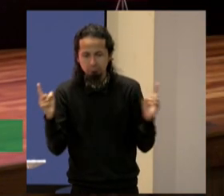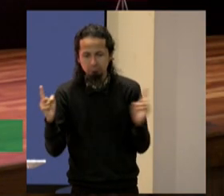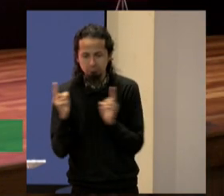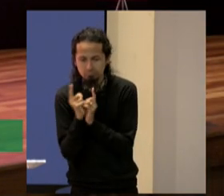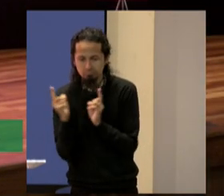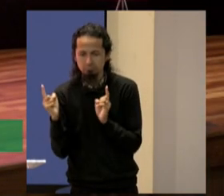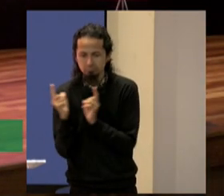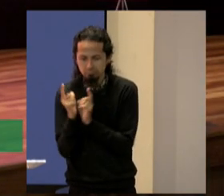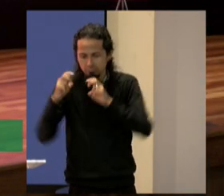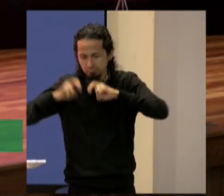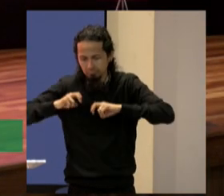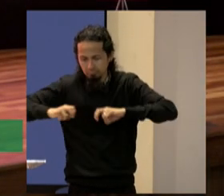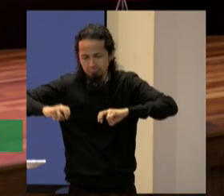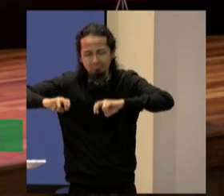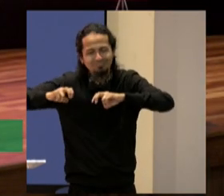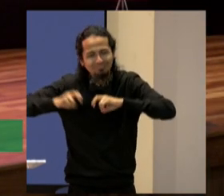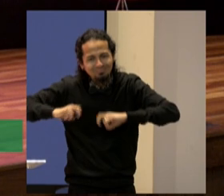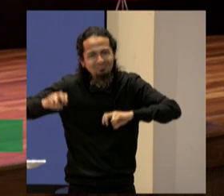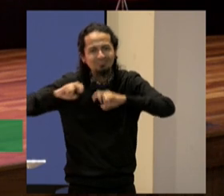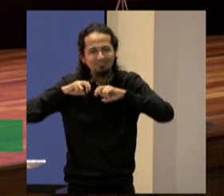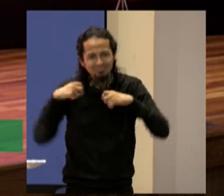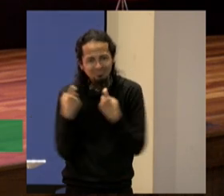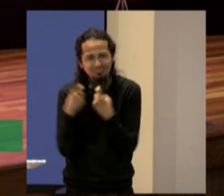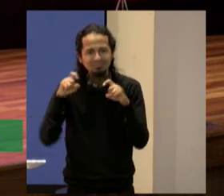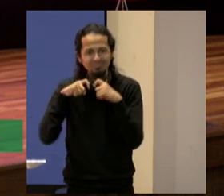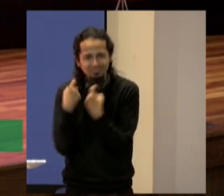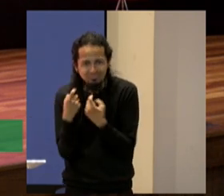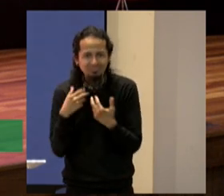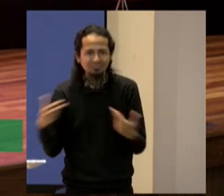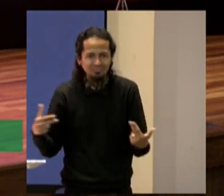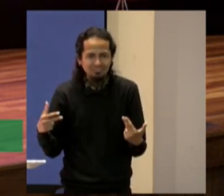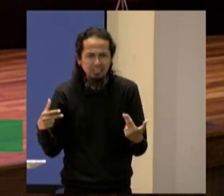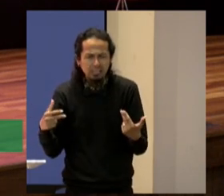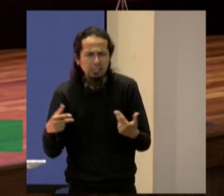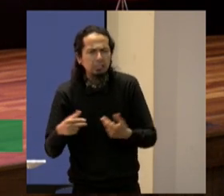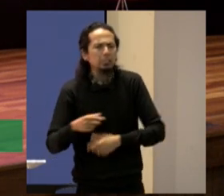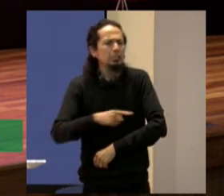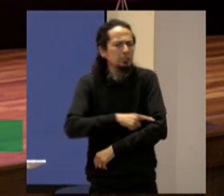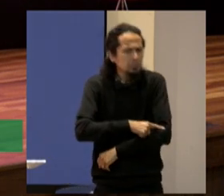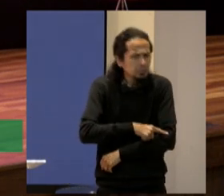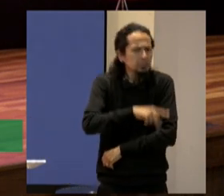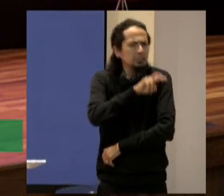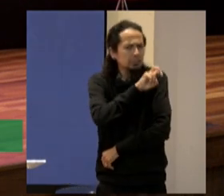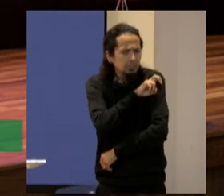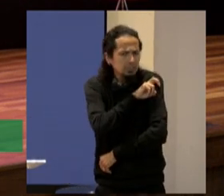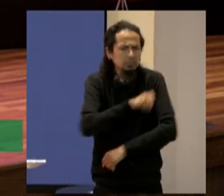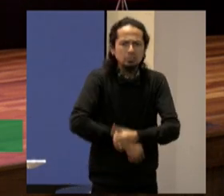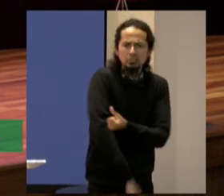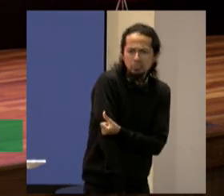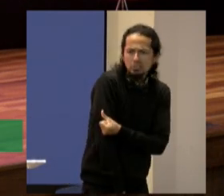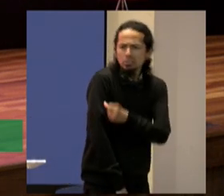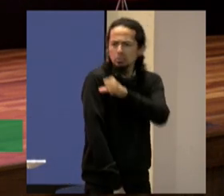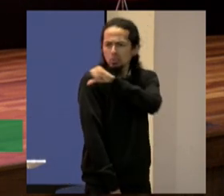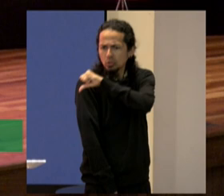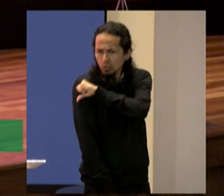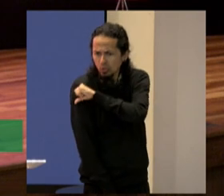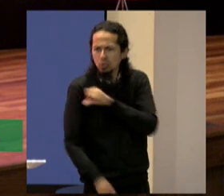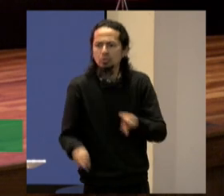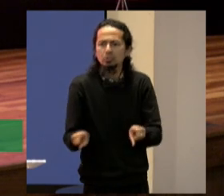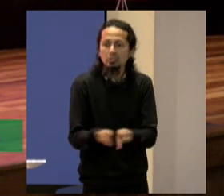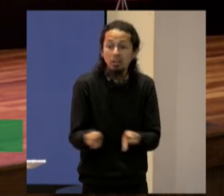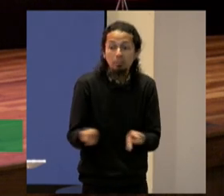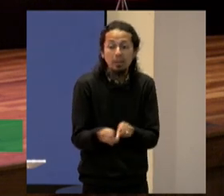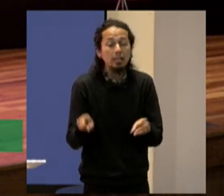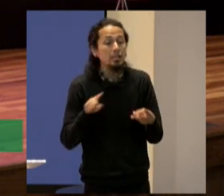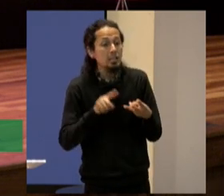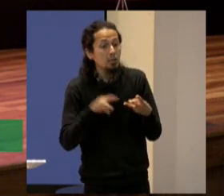no planejamento. Tanto dos professores dos anos iniciais, finais, e os professores auxiliares. Então, eu vou trazer algum